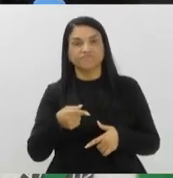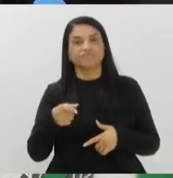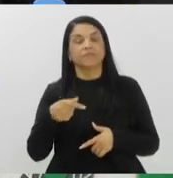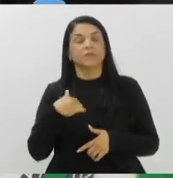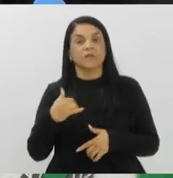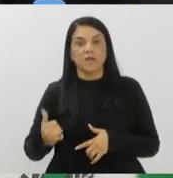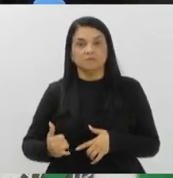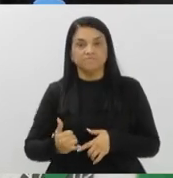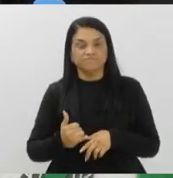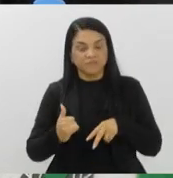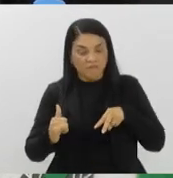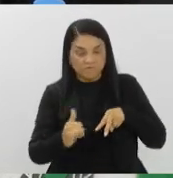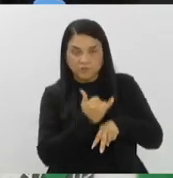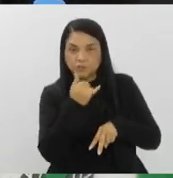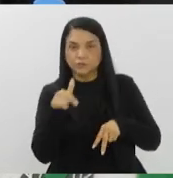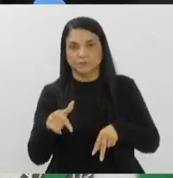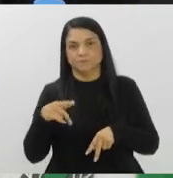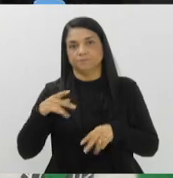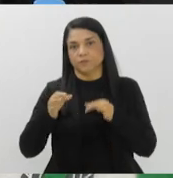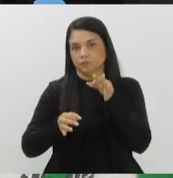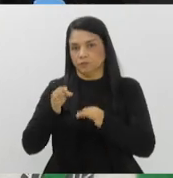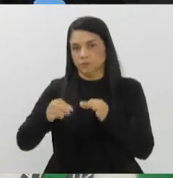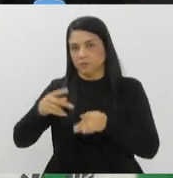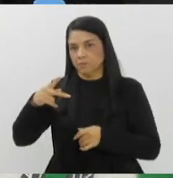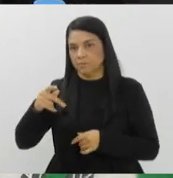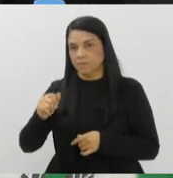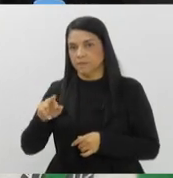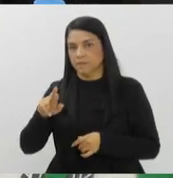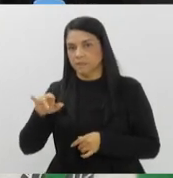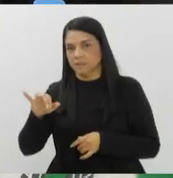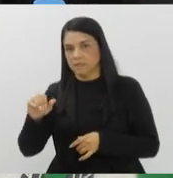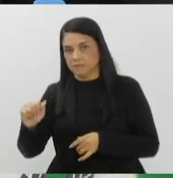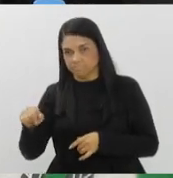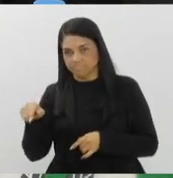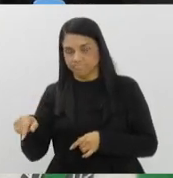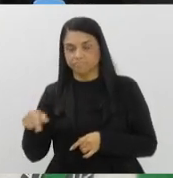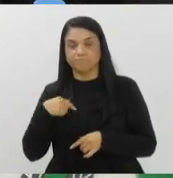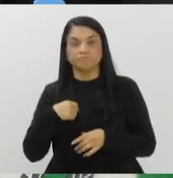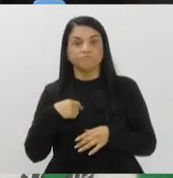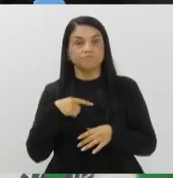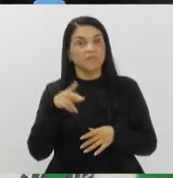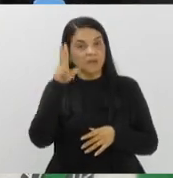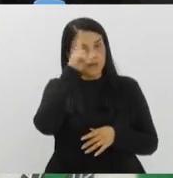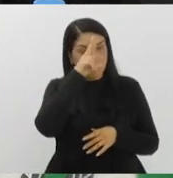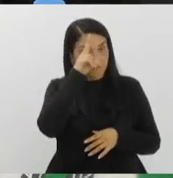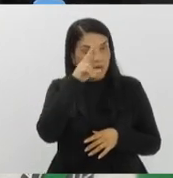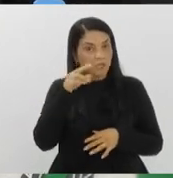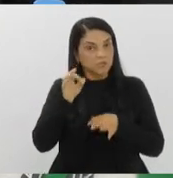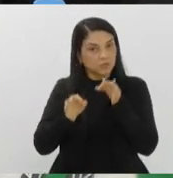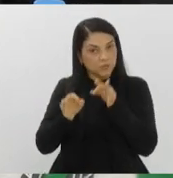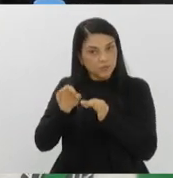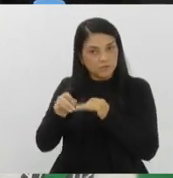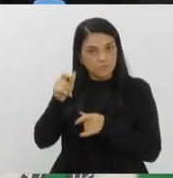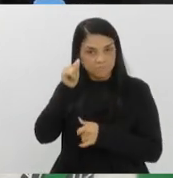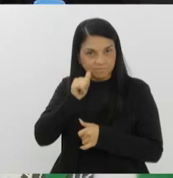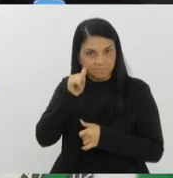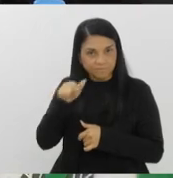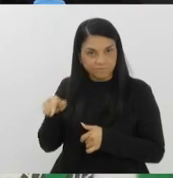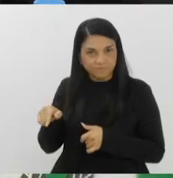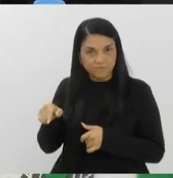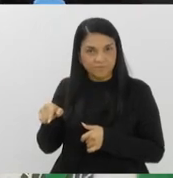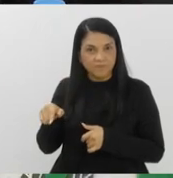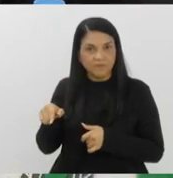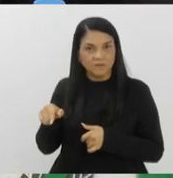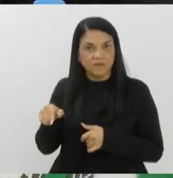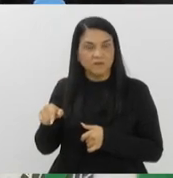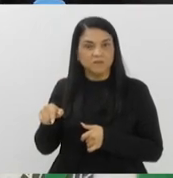também dos poderes, né? Lembrar que a juíza Patrícia Scioli teve a sua